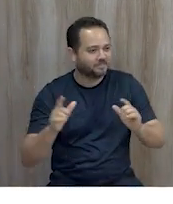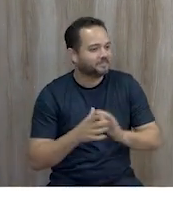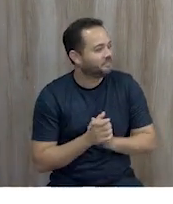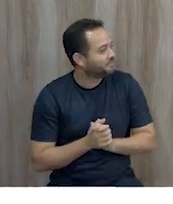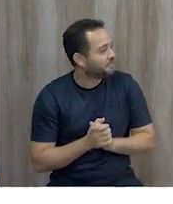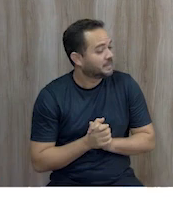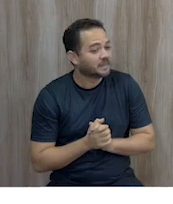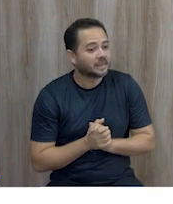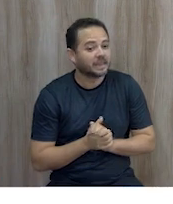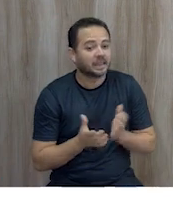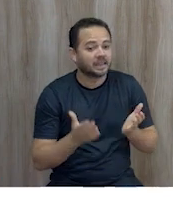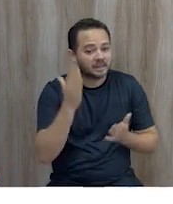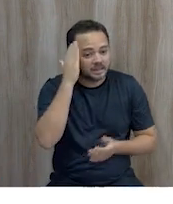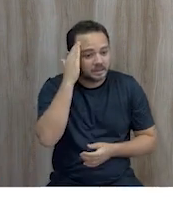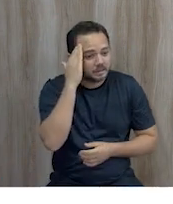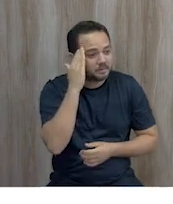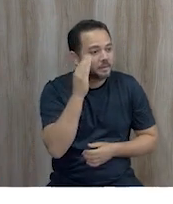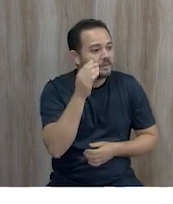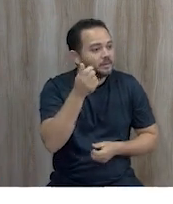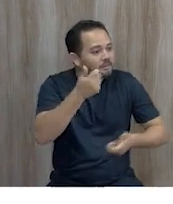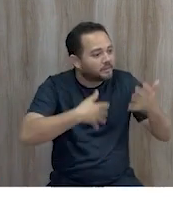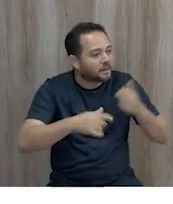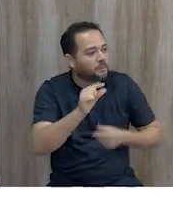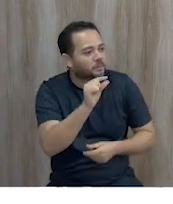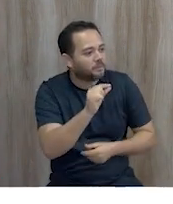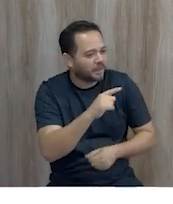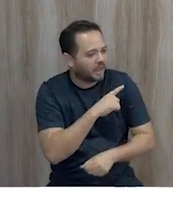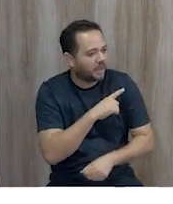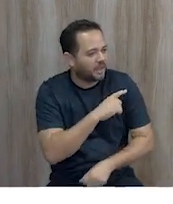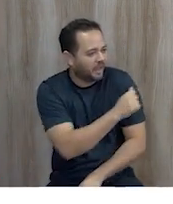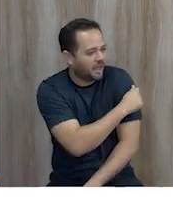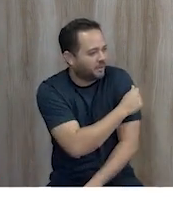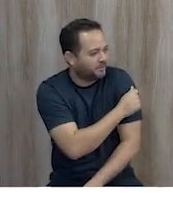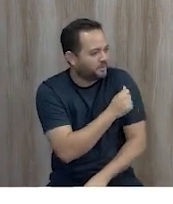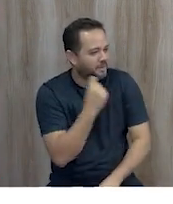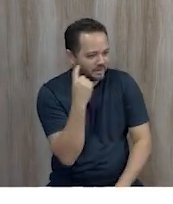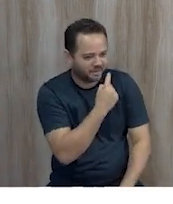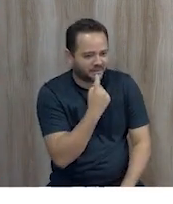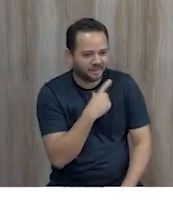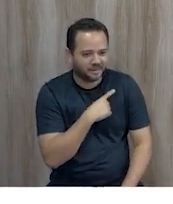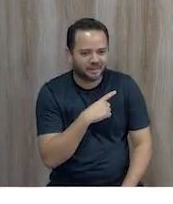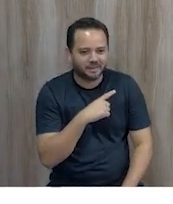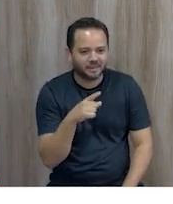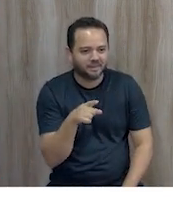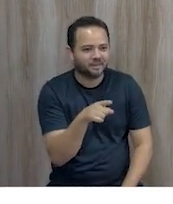Queria saber um pouquinho de vocês. Temos estudante de odontologia aqui.